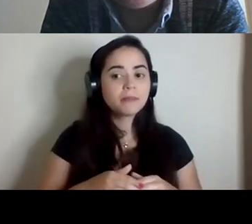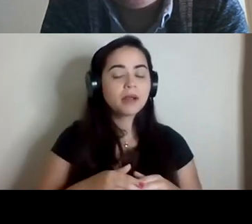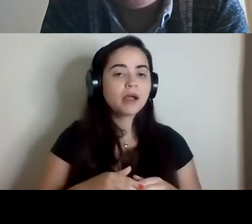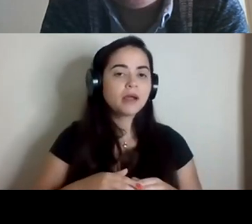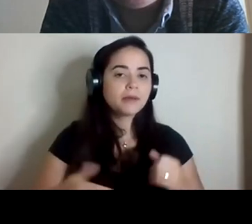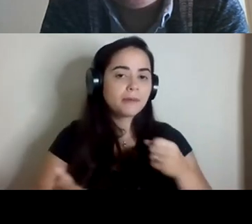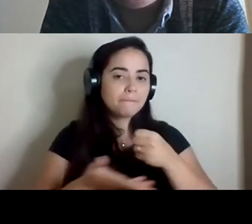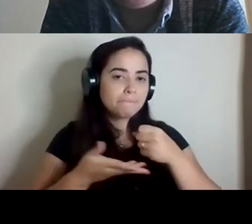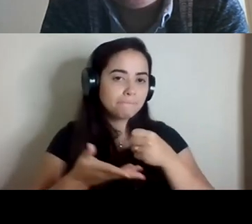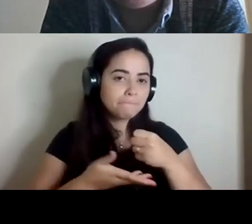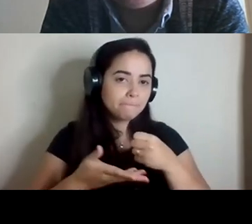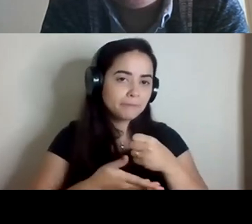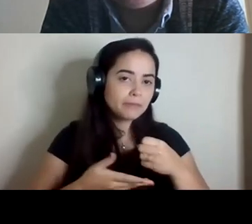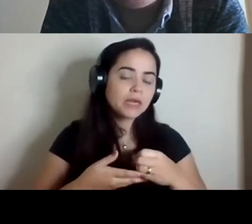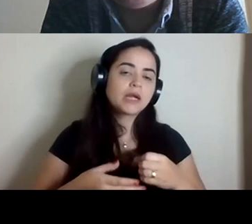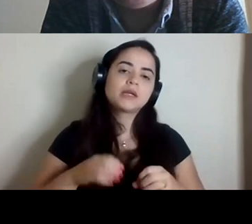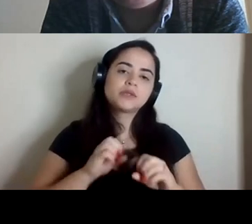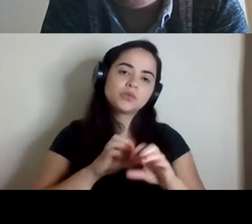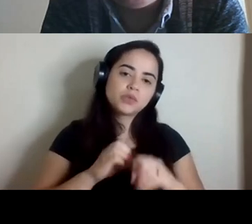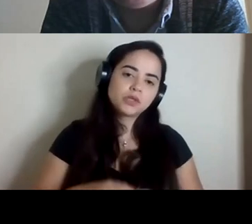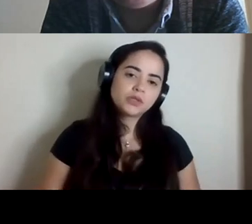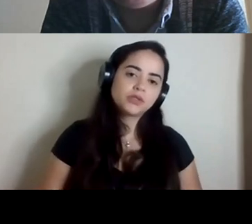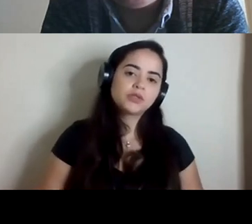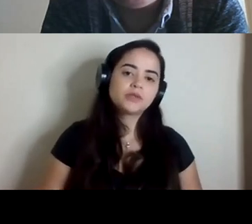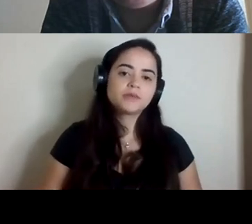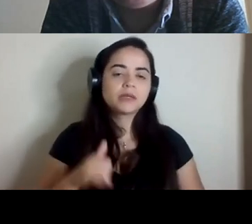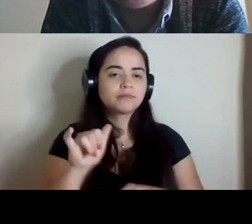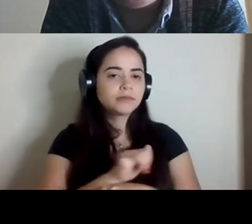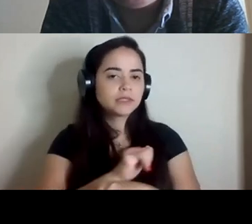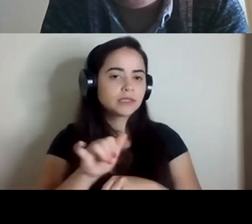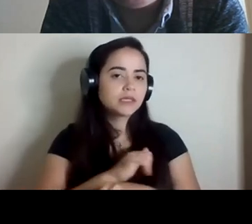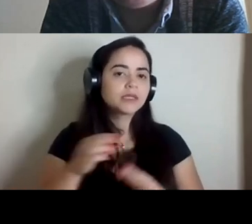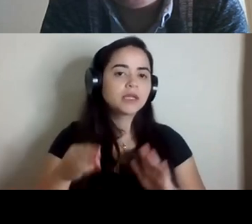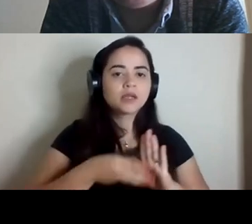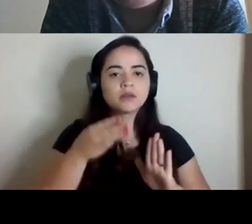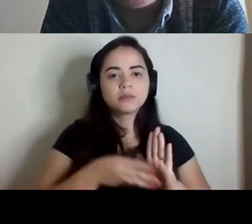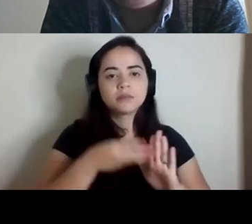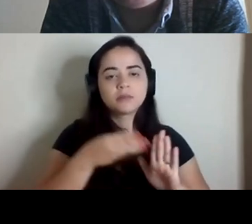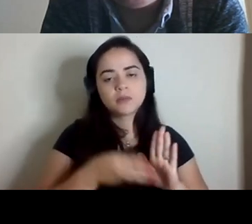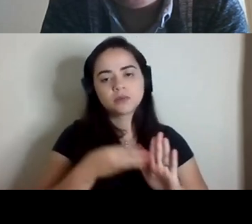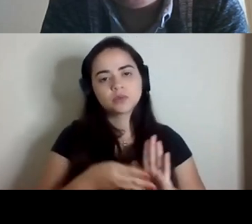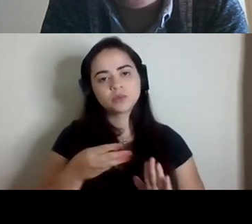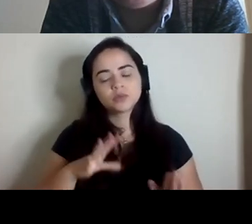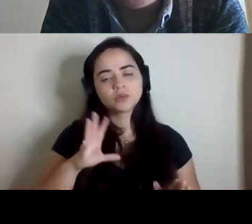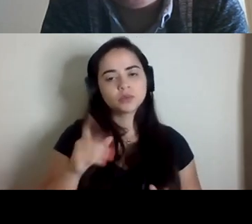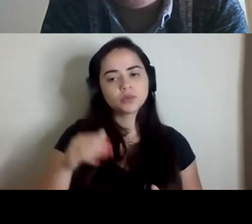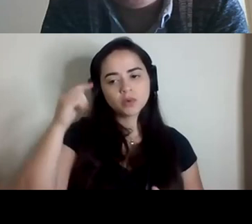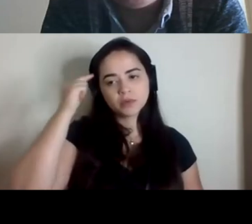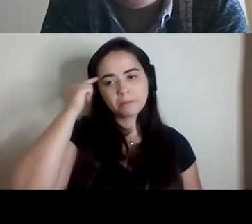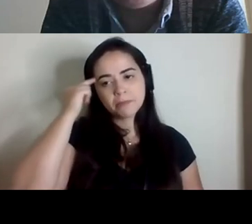pesquisa como princípio pedagógico, enfim, as estratégias, as metodologias todas que são